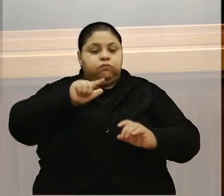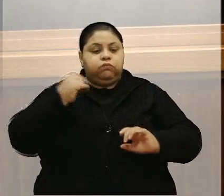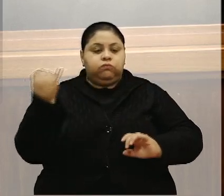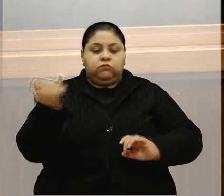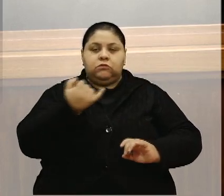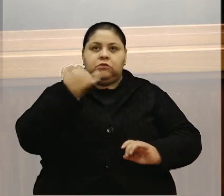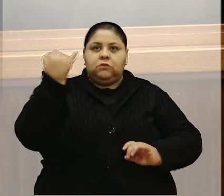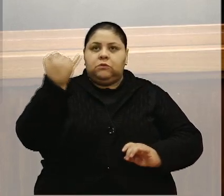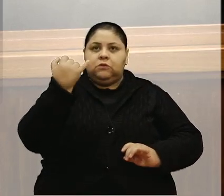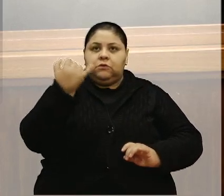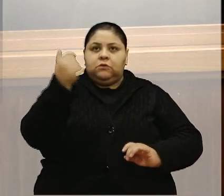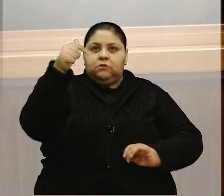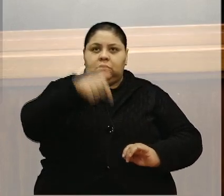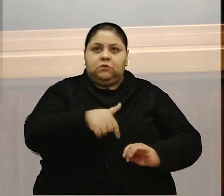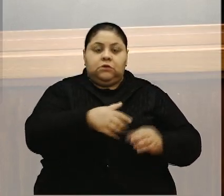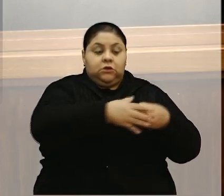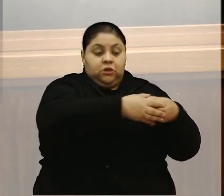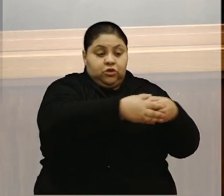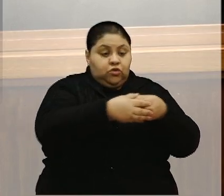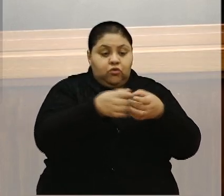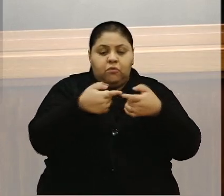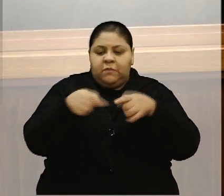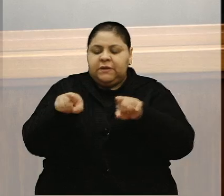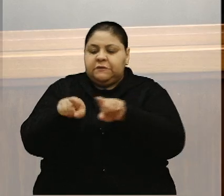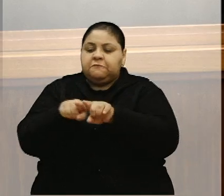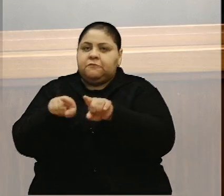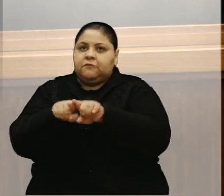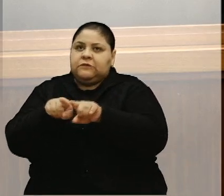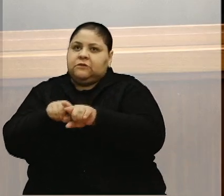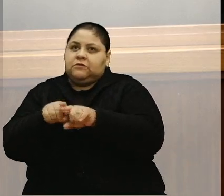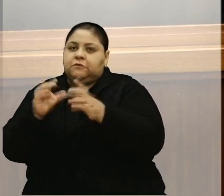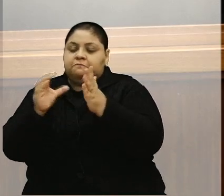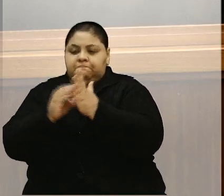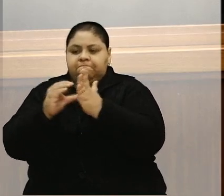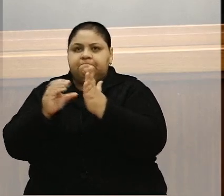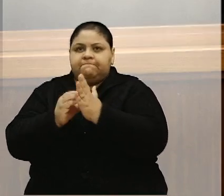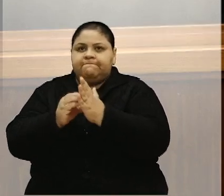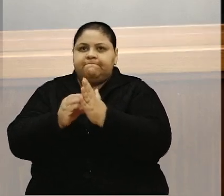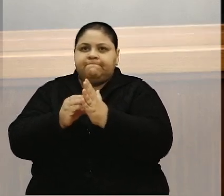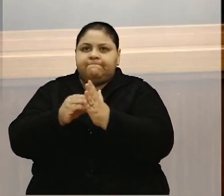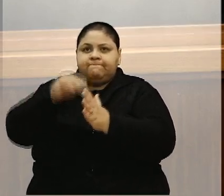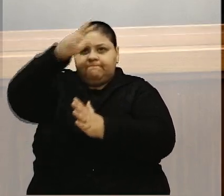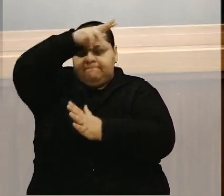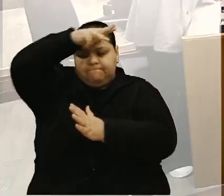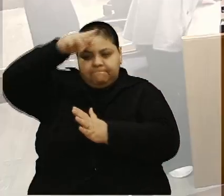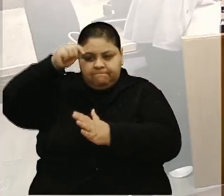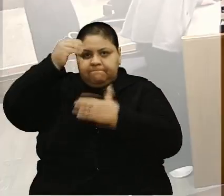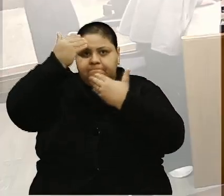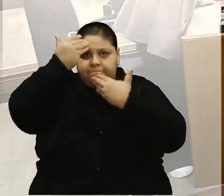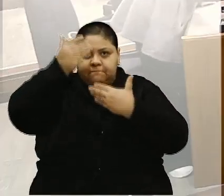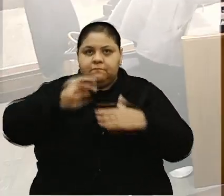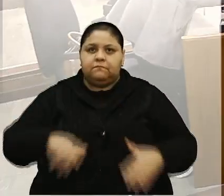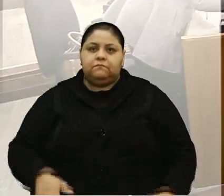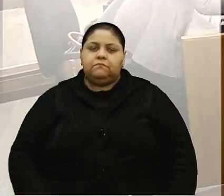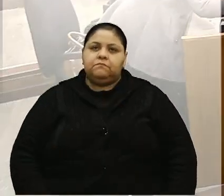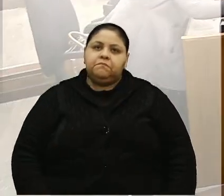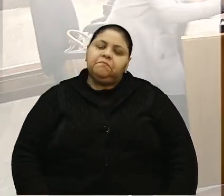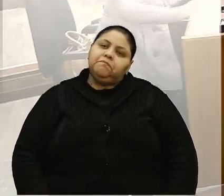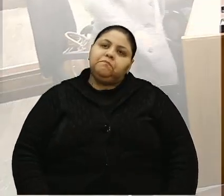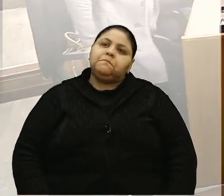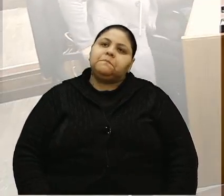importante para esta chapa, mas também com toda certeza para os servidores e para o nosso município. Muito obrigado.